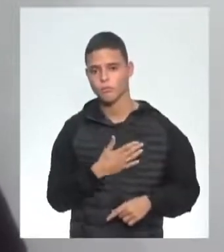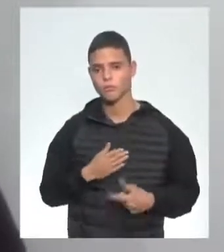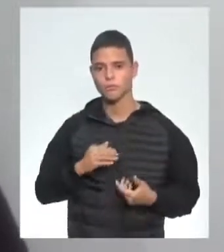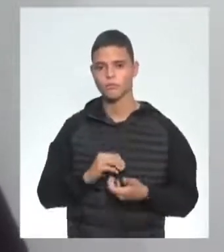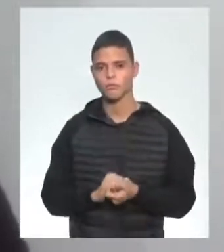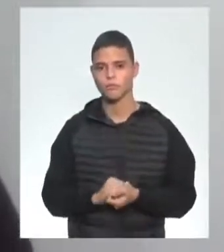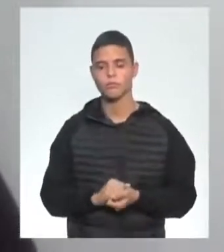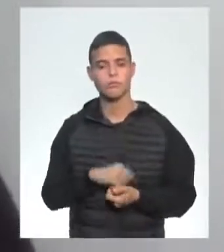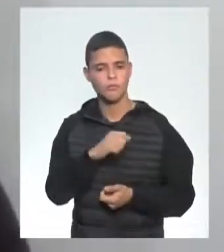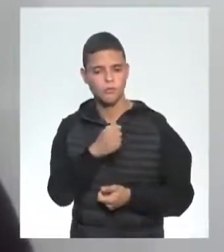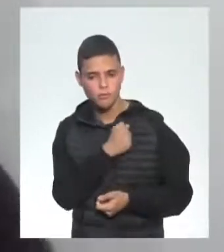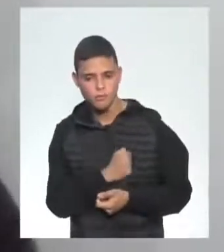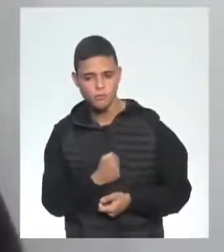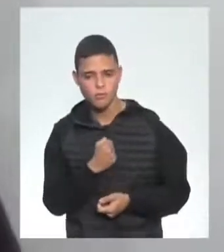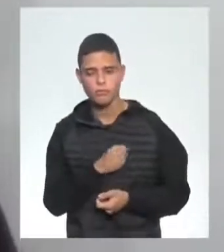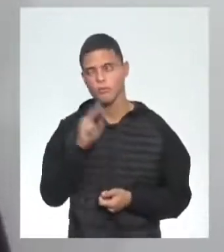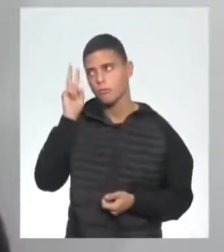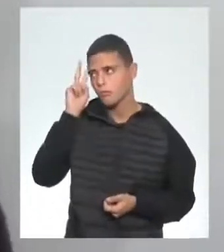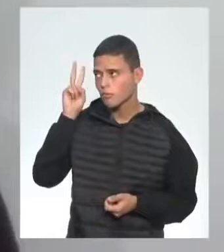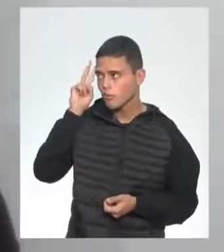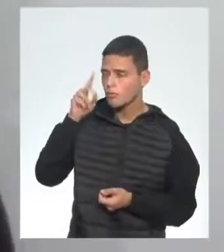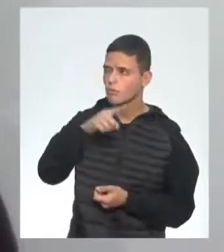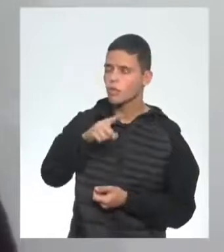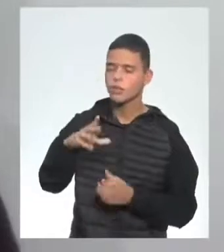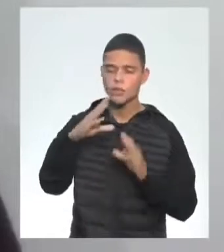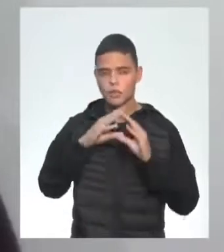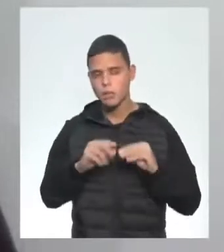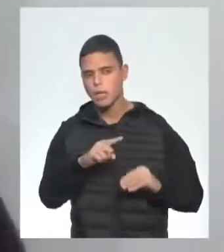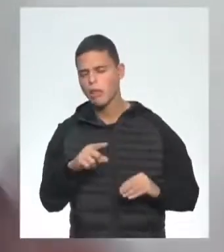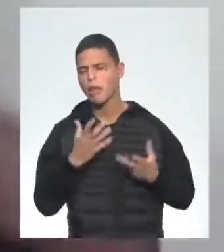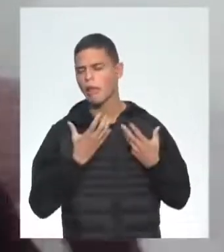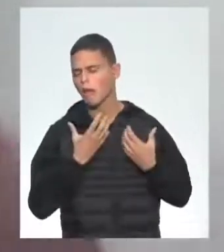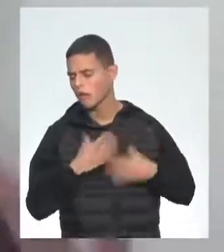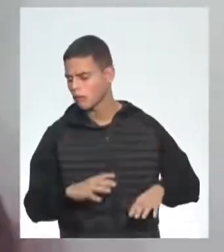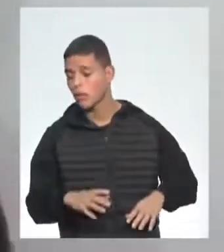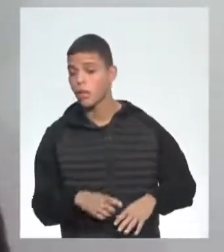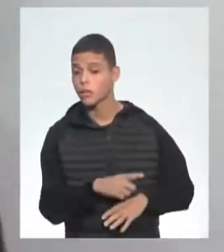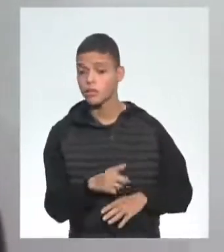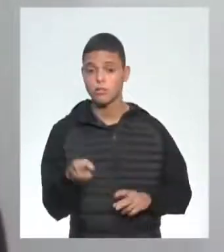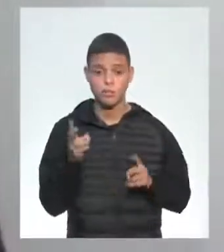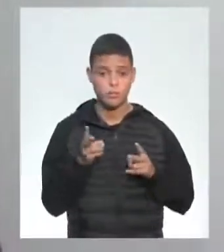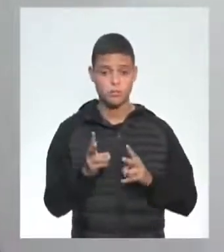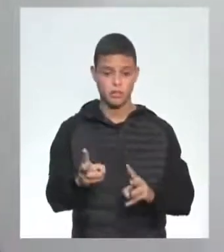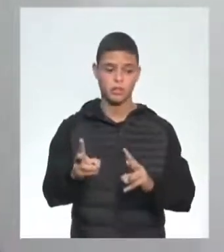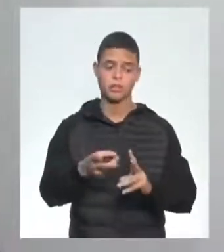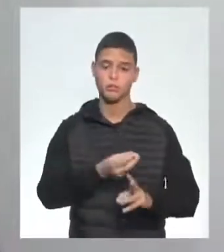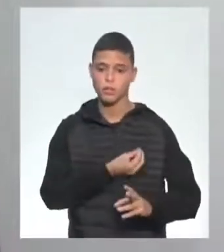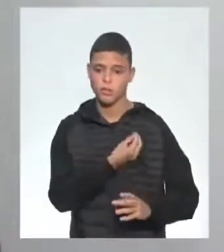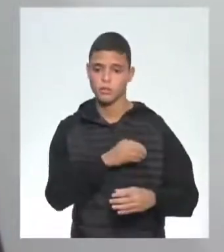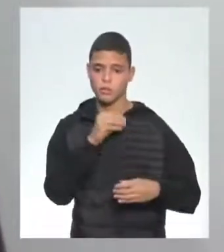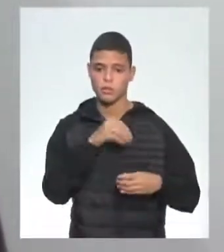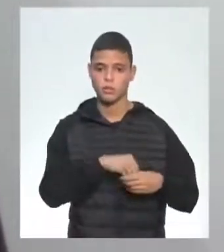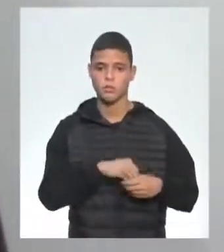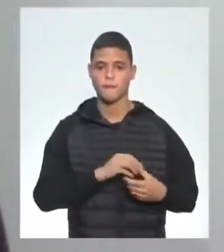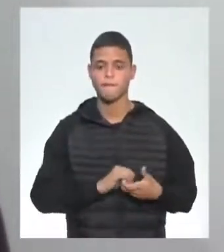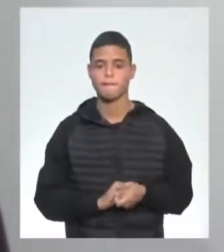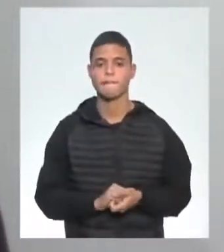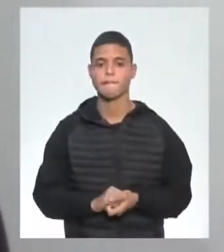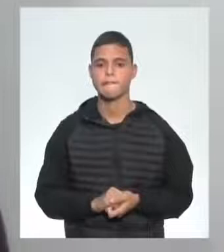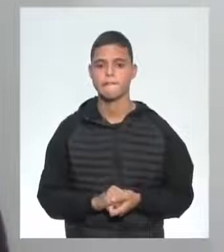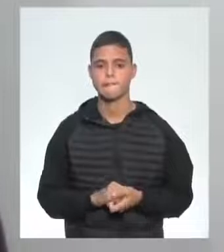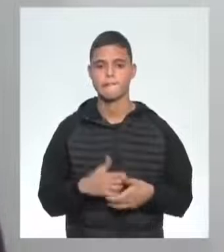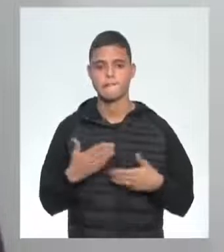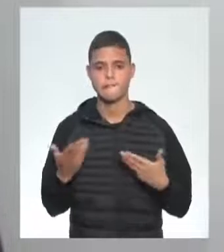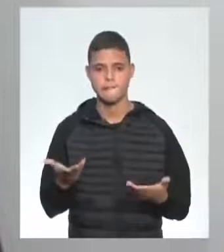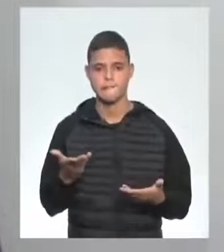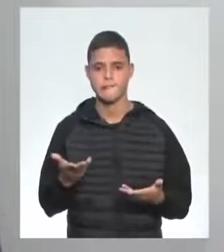causaria saudade e se acabasse, você odiaria, você quer que continue para sempre na sua terra. Isso é muito bacana. Então, essa foi a nossa aula